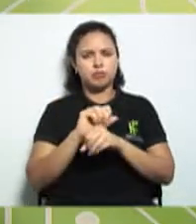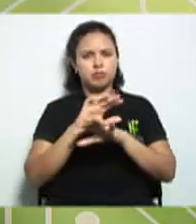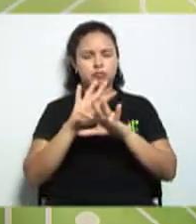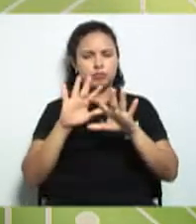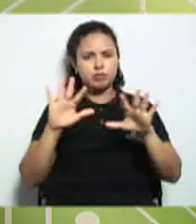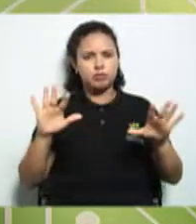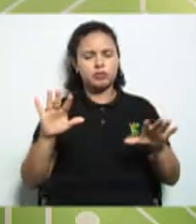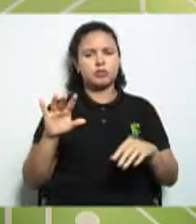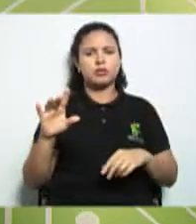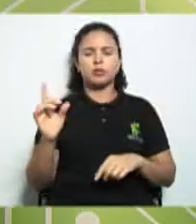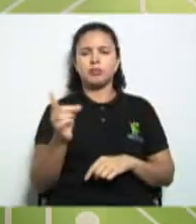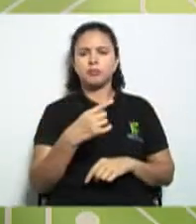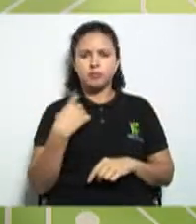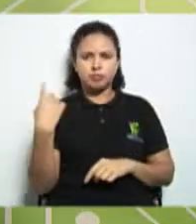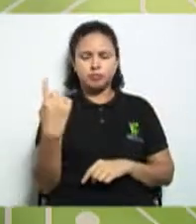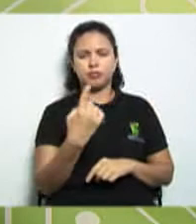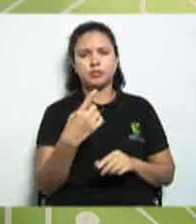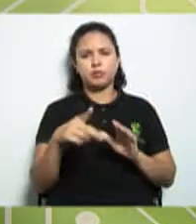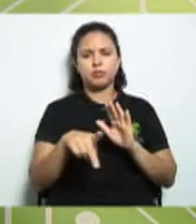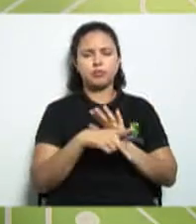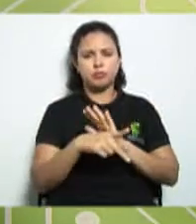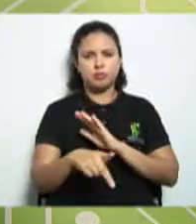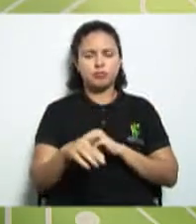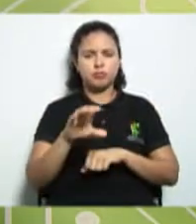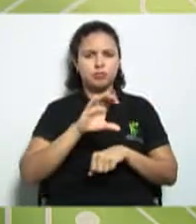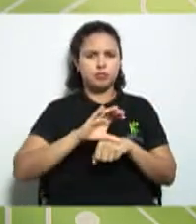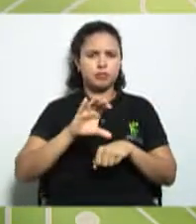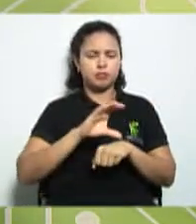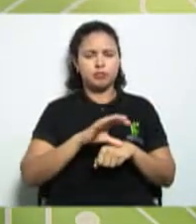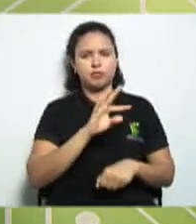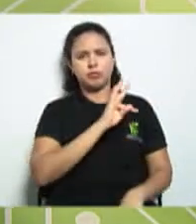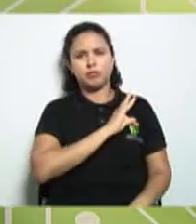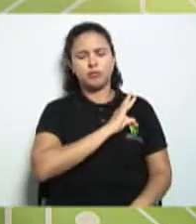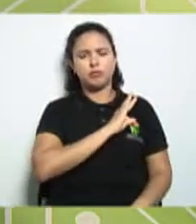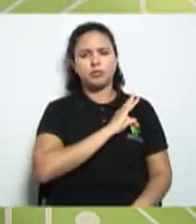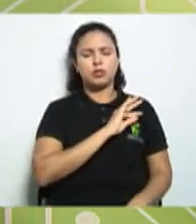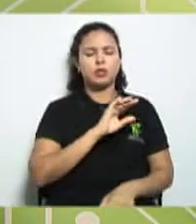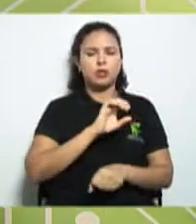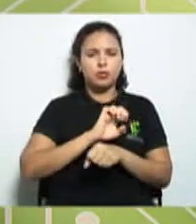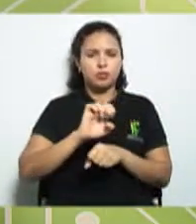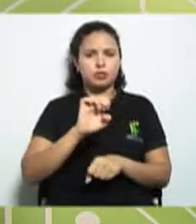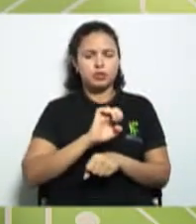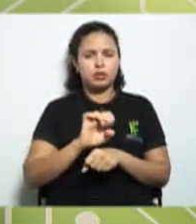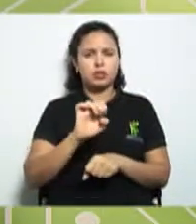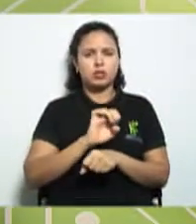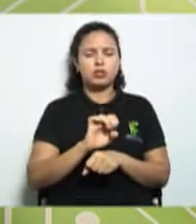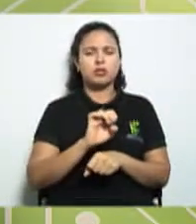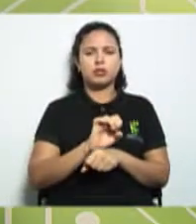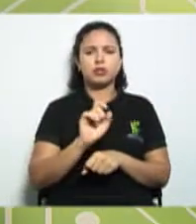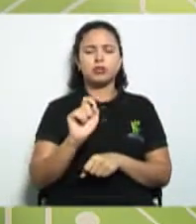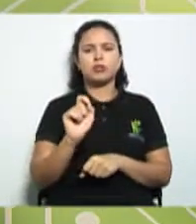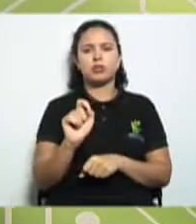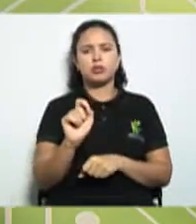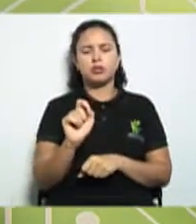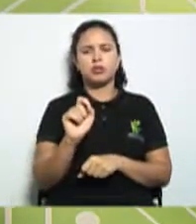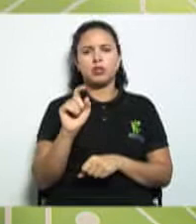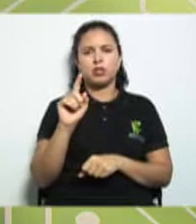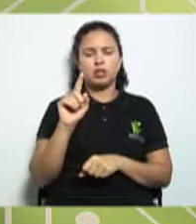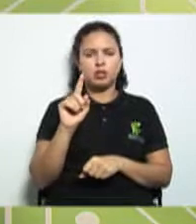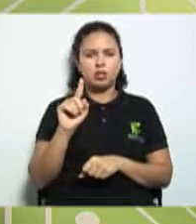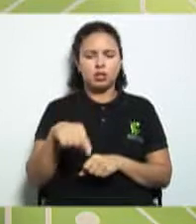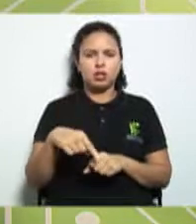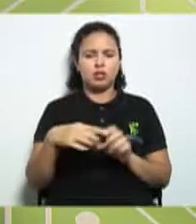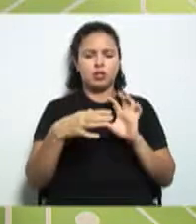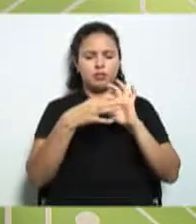gente que atua nesse ramo de cursos técnicos, é que o estágio, ele não lhe dá nenhuma relação